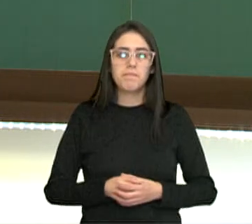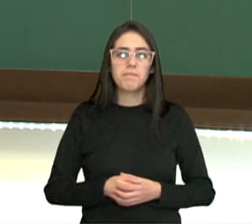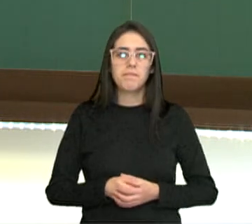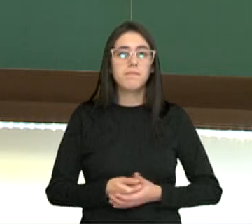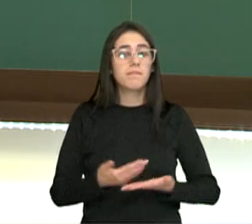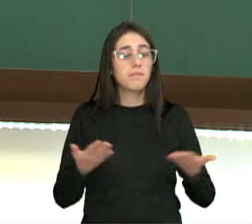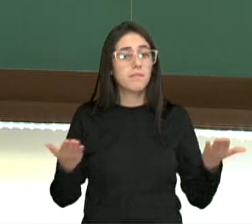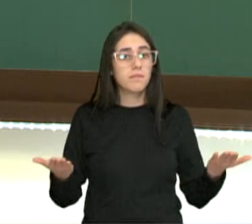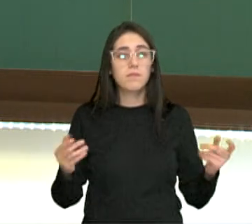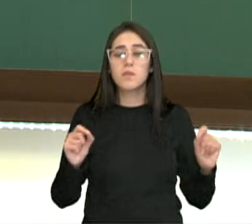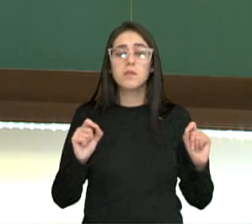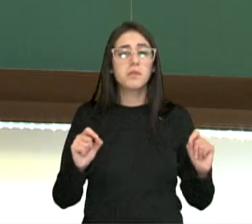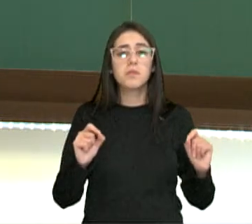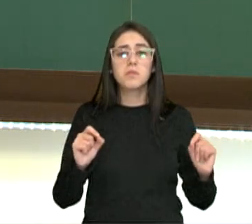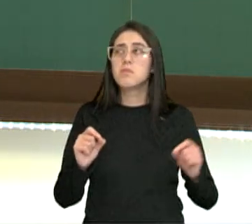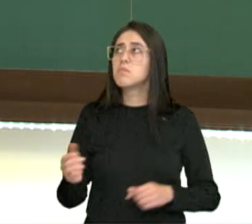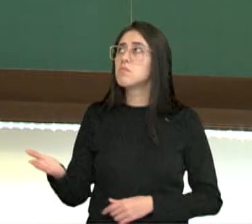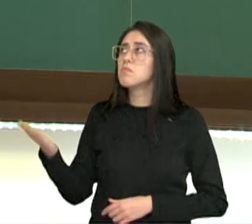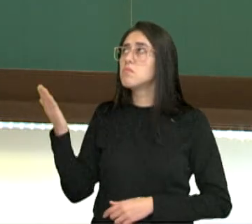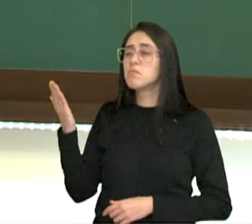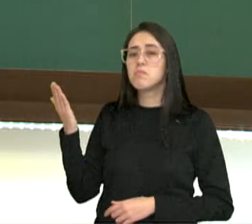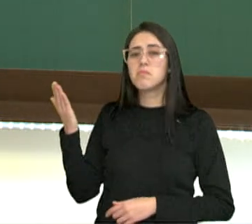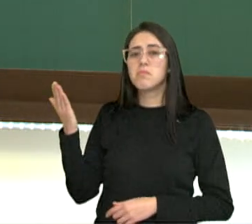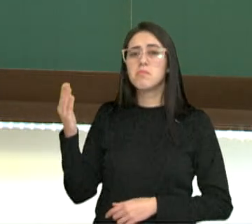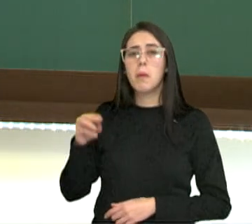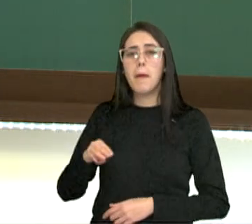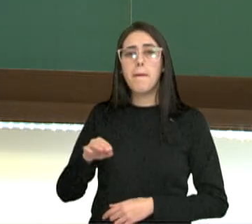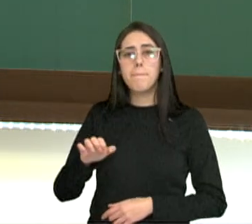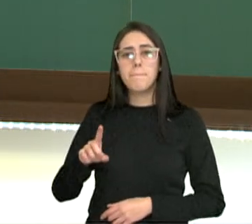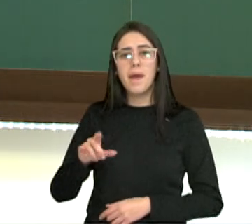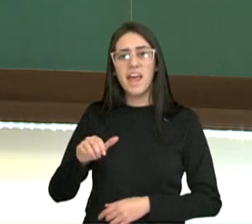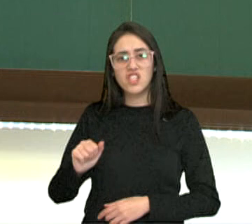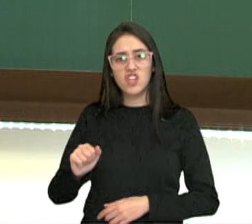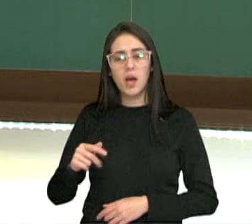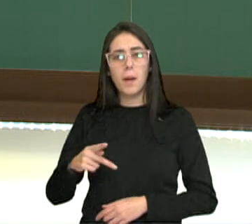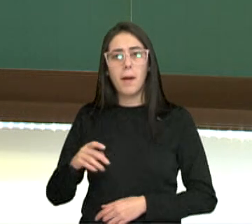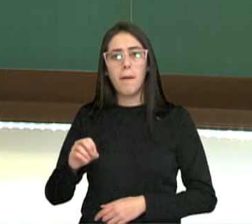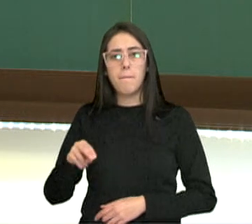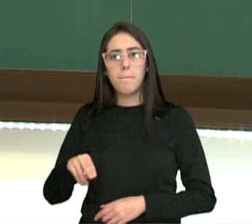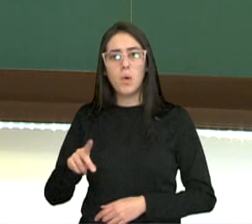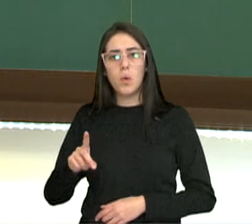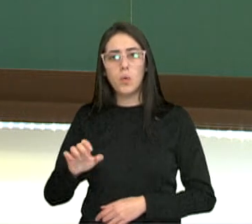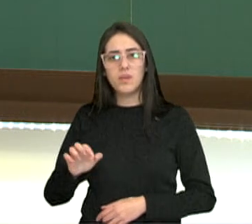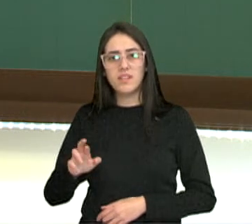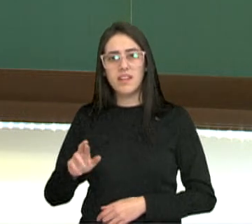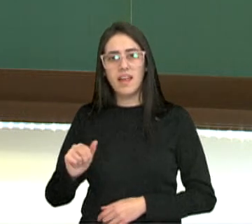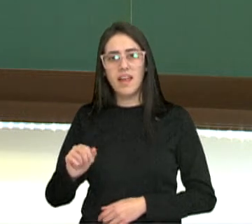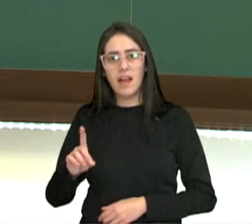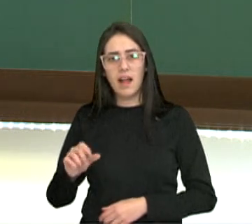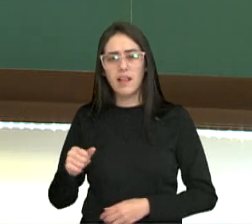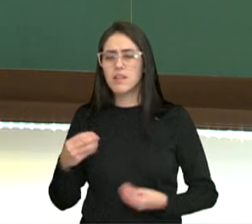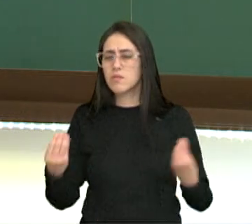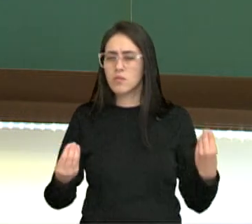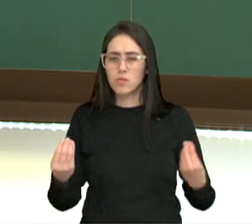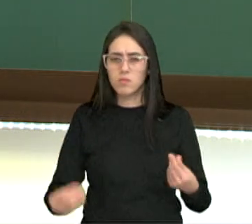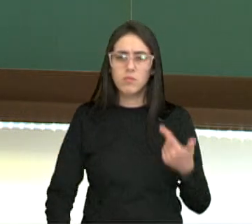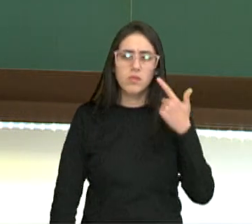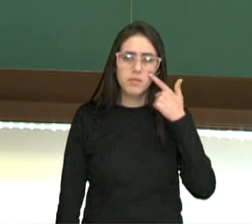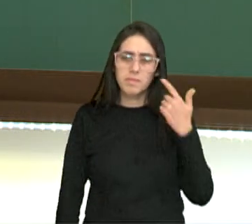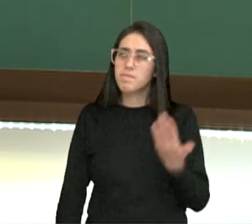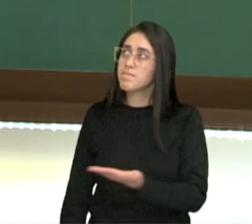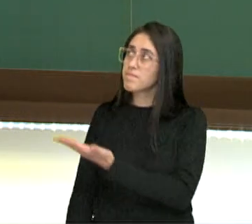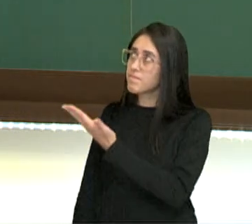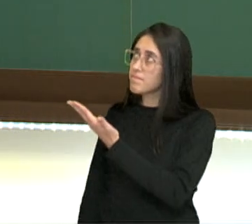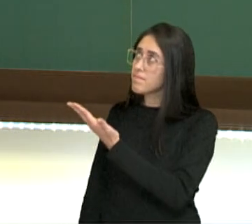o que seria a média aritmética ponderada? Como que nós podemos definir? Olha o nosso resuminho